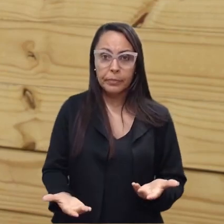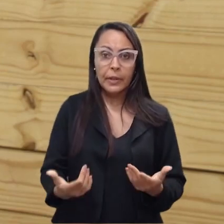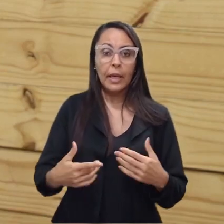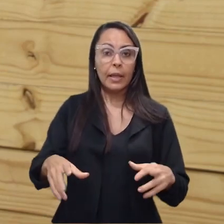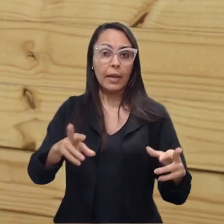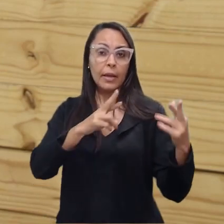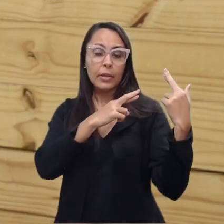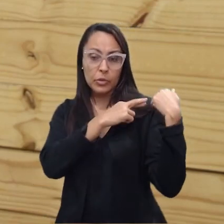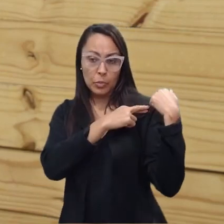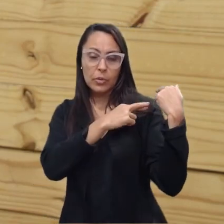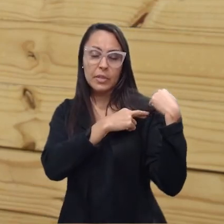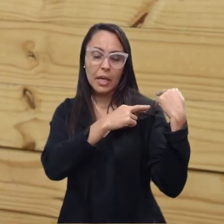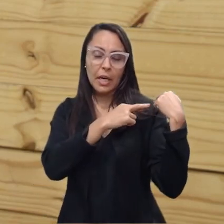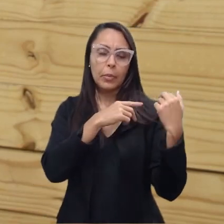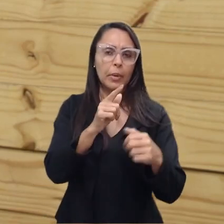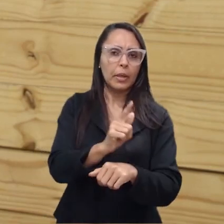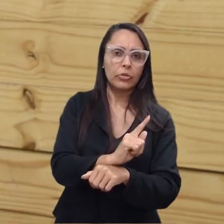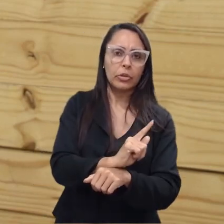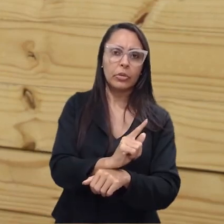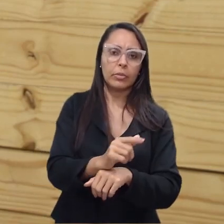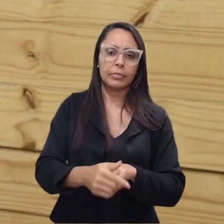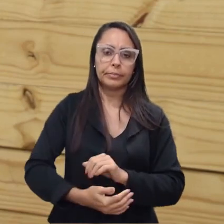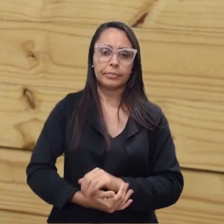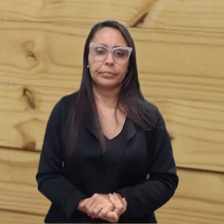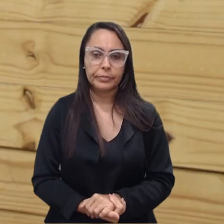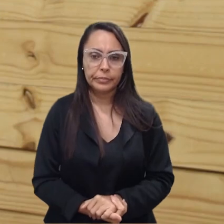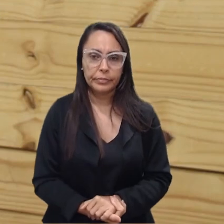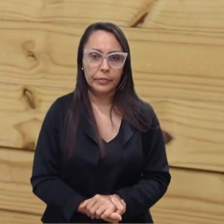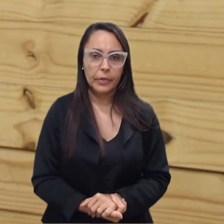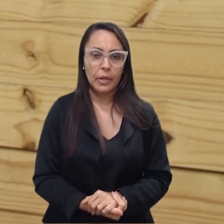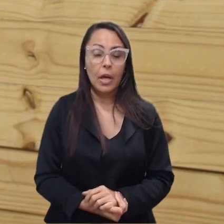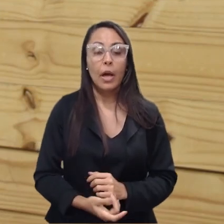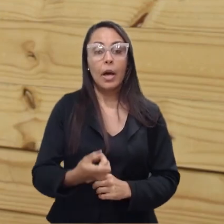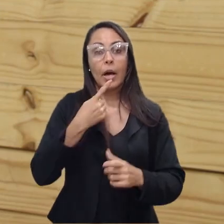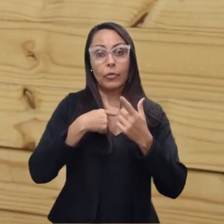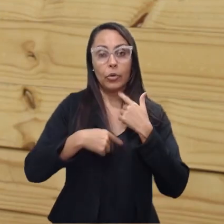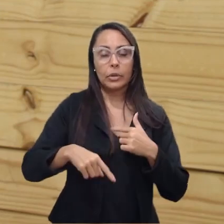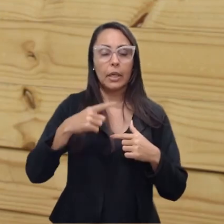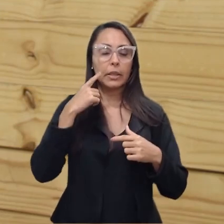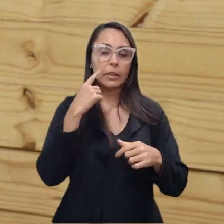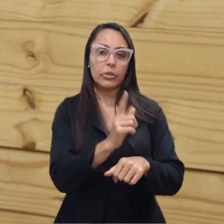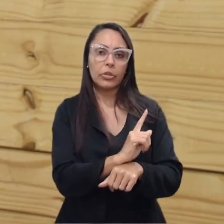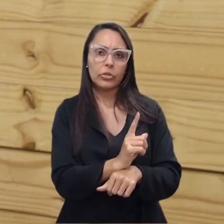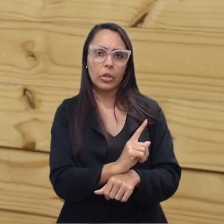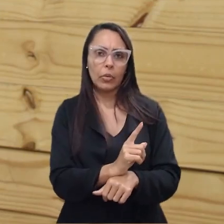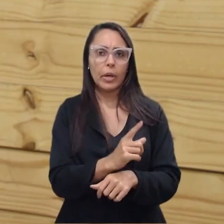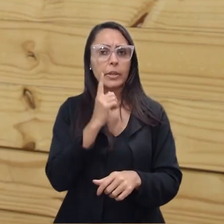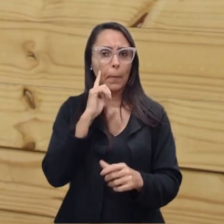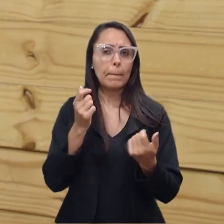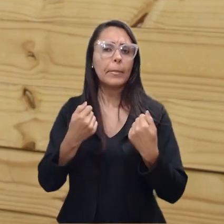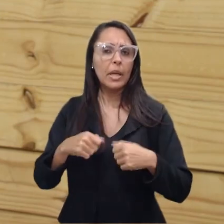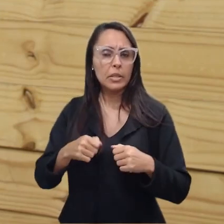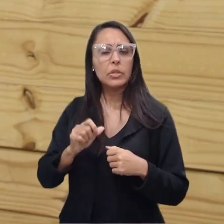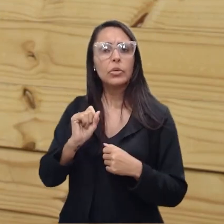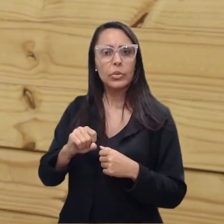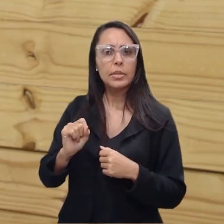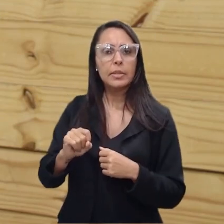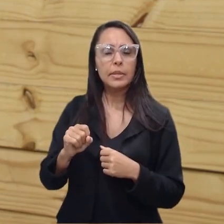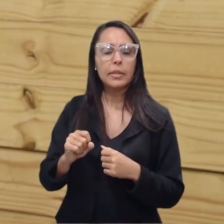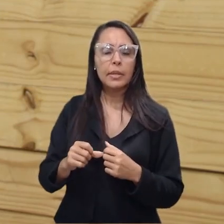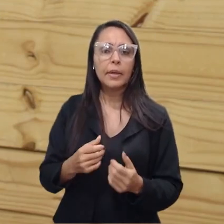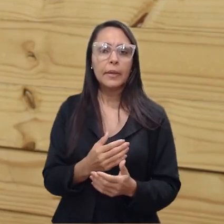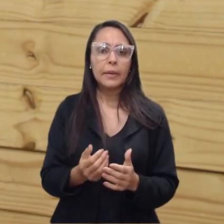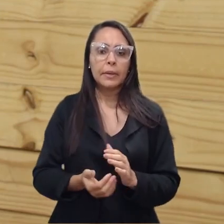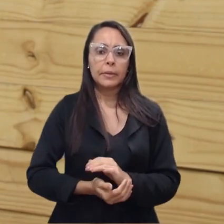da responsável por essa gestão definir a vontade da gestão. Isso é, houve uma necessidade,